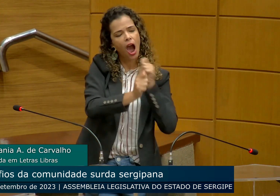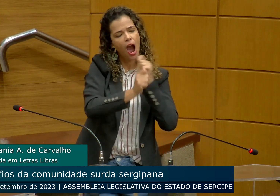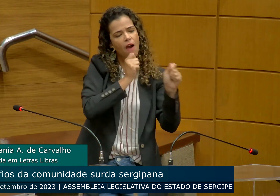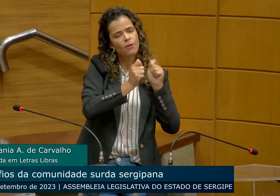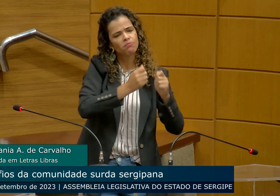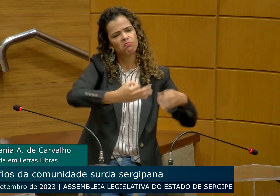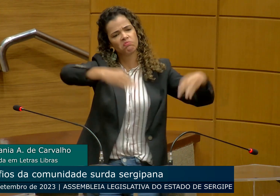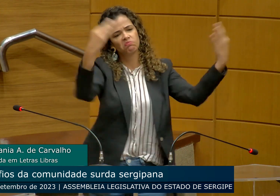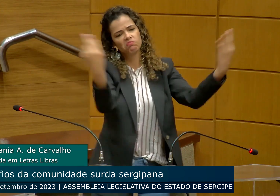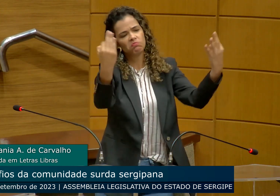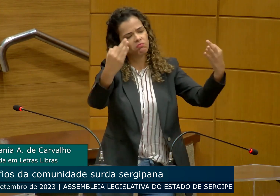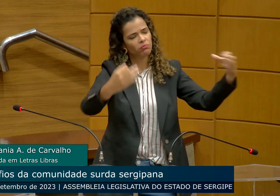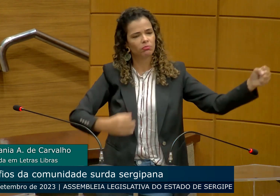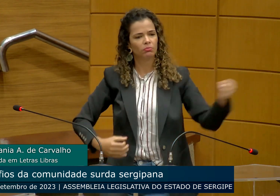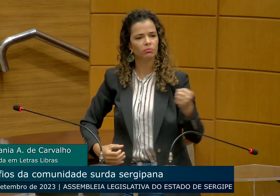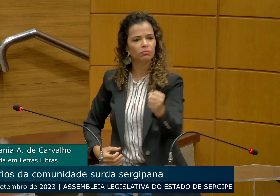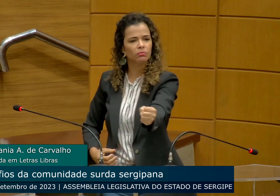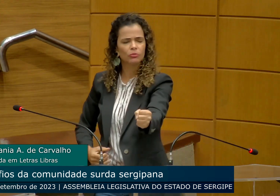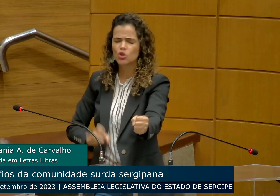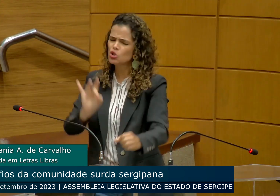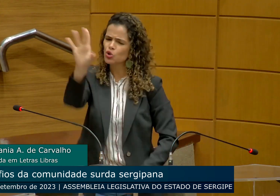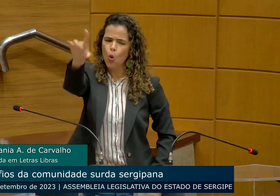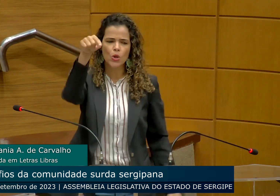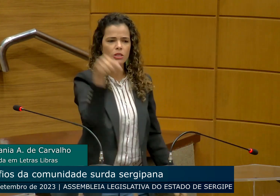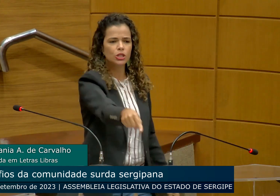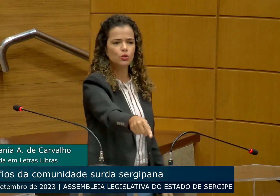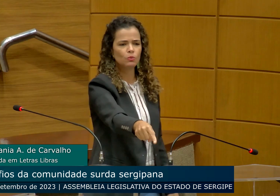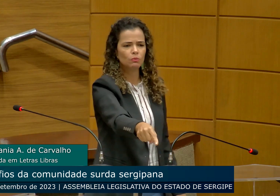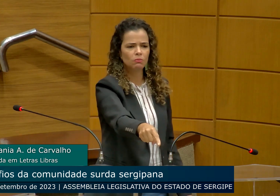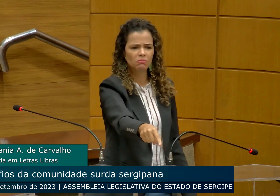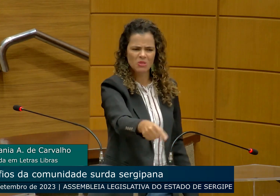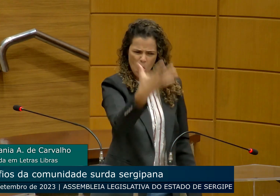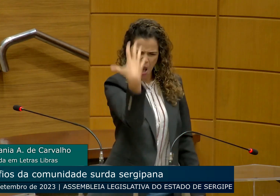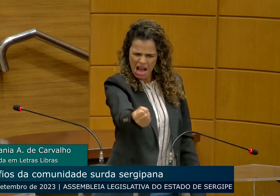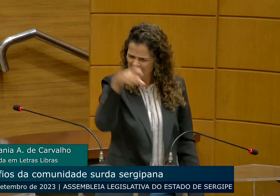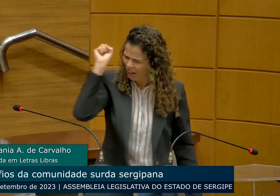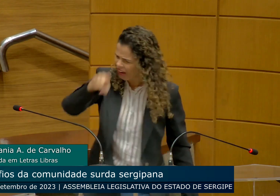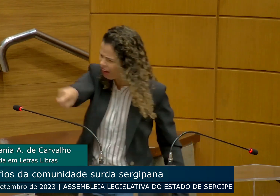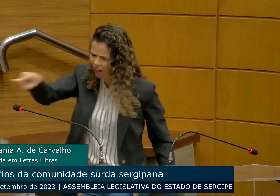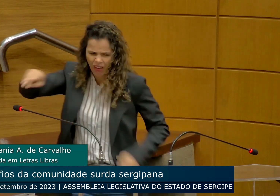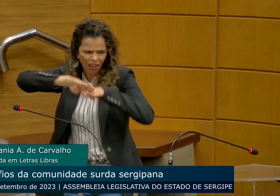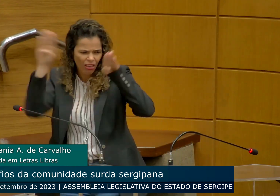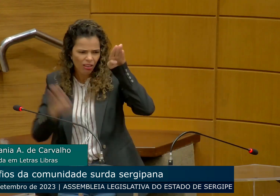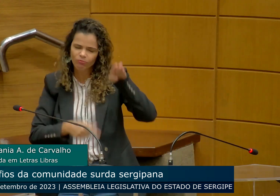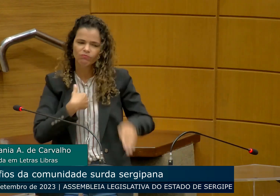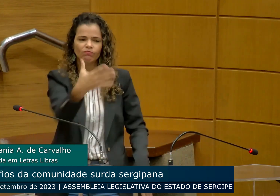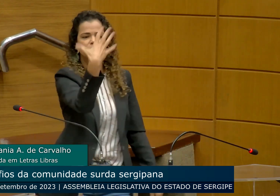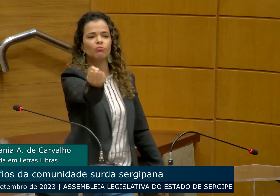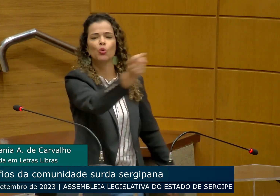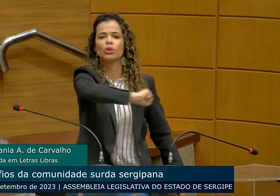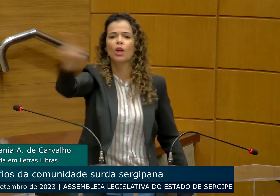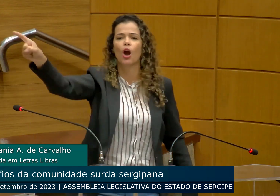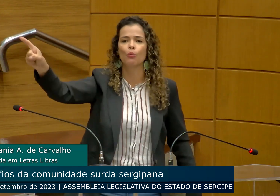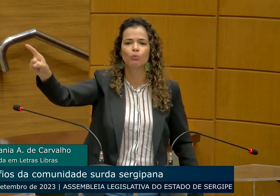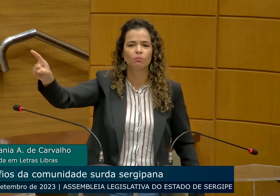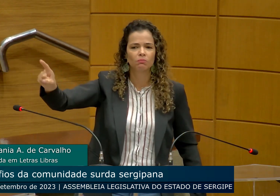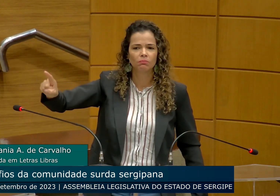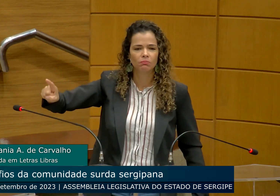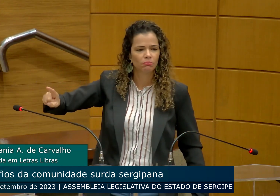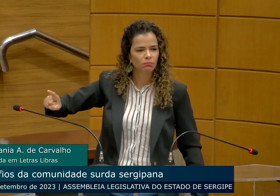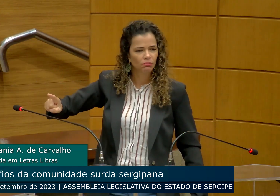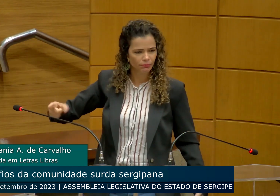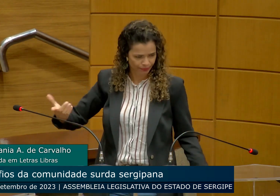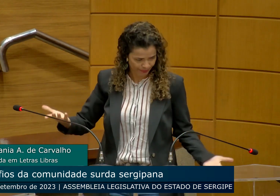outro menos. Não. Então, já que tinha que ter essa inserção, teria que ser igual. Eu